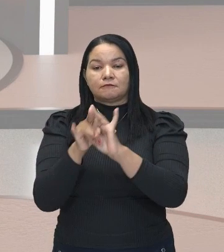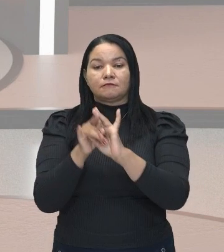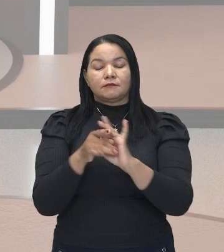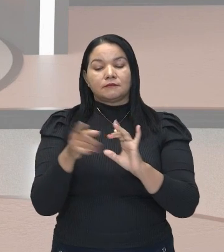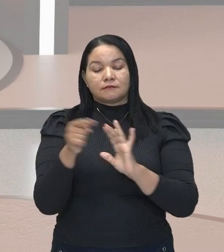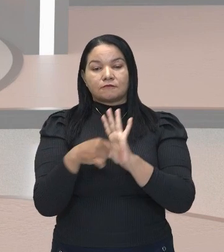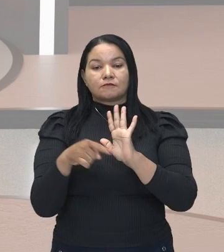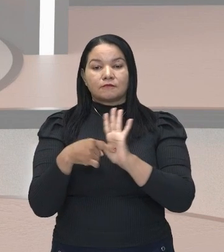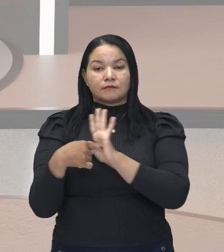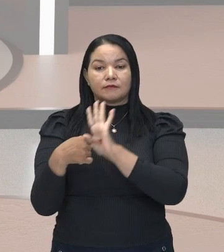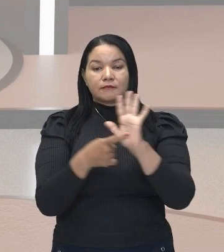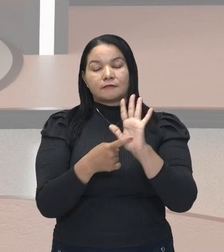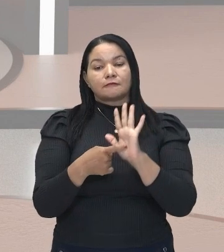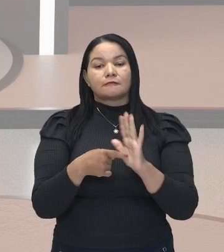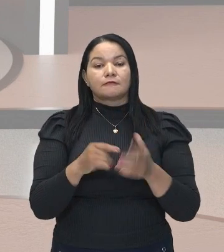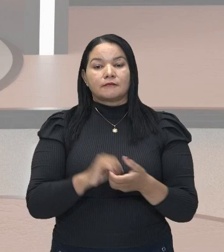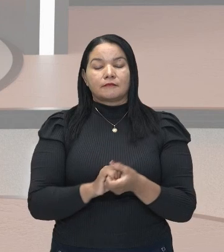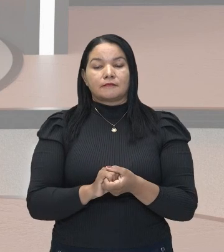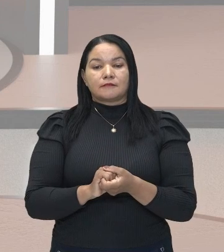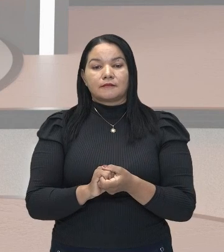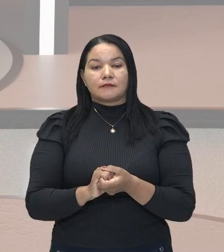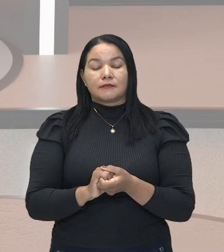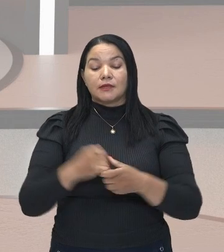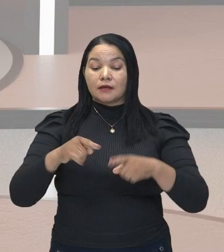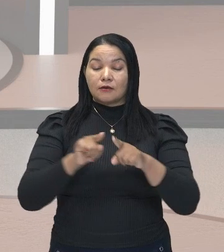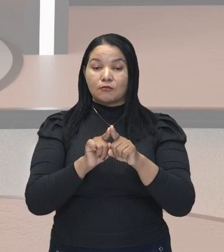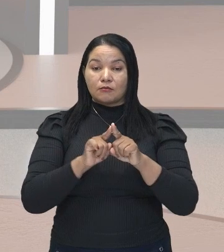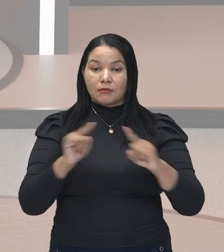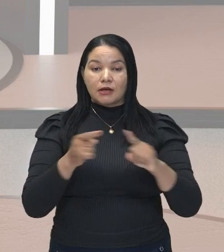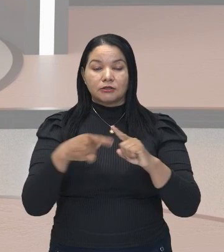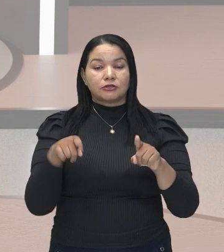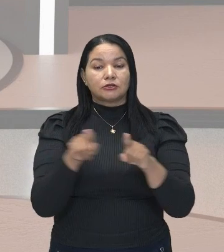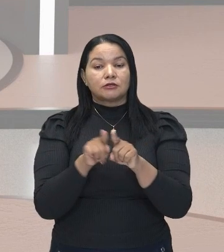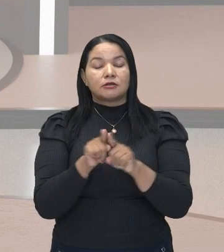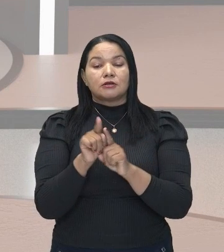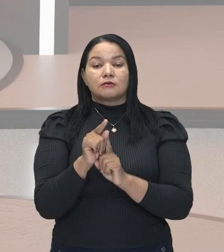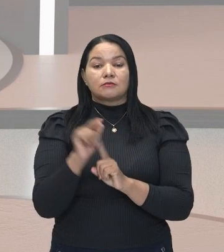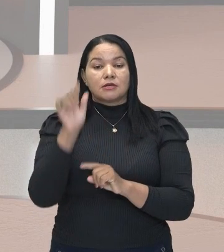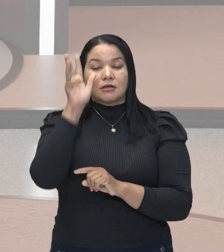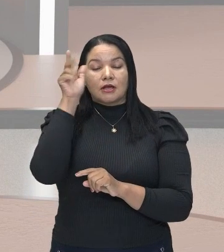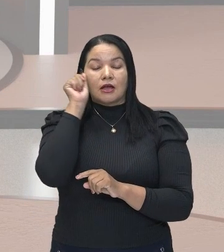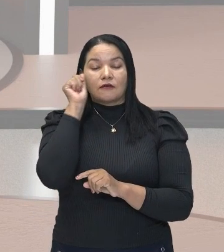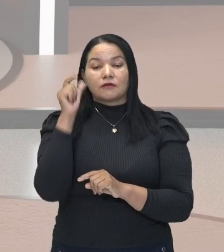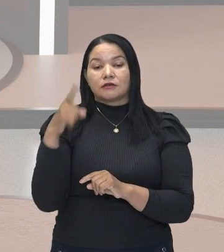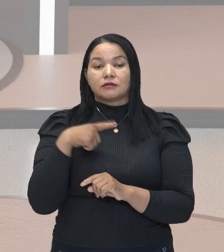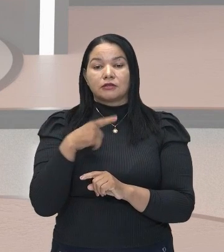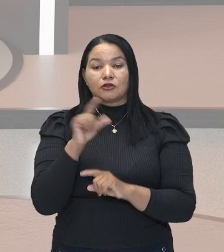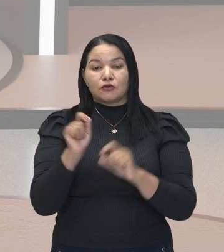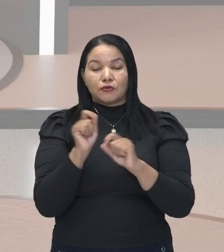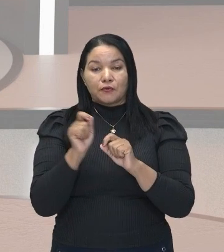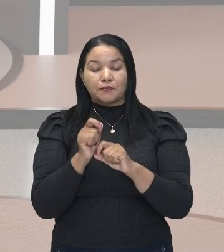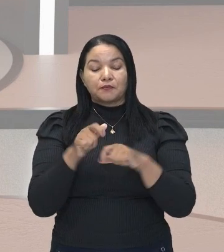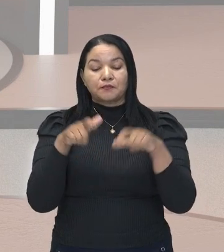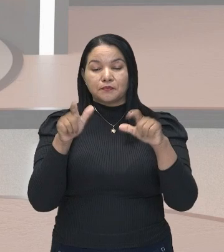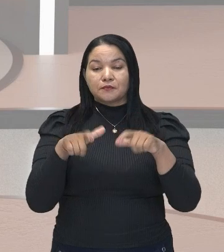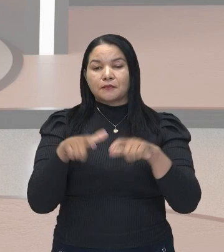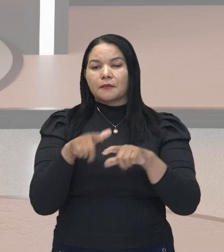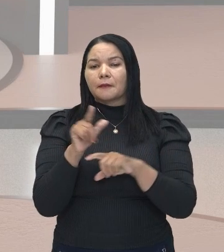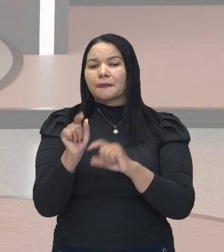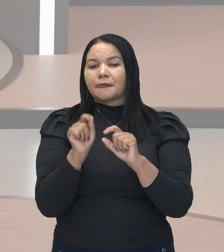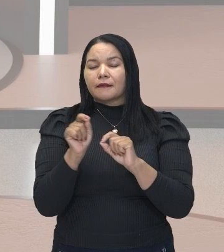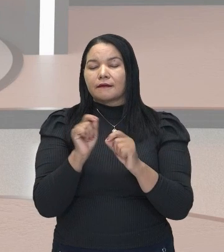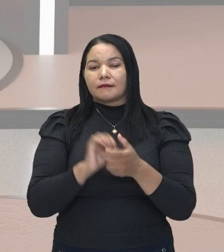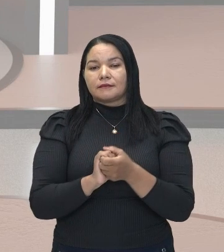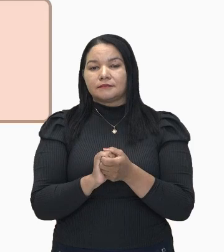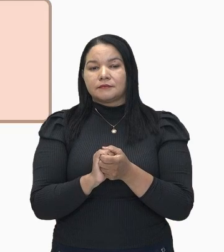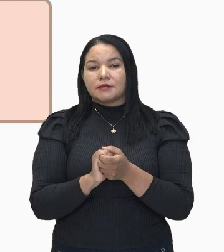destacando atualmente. Mas a África, gente, ela também tem a sua regionalização. Então, como é que ocorre